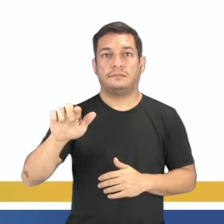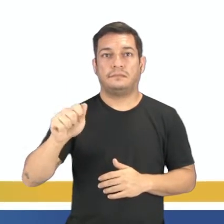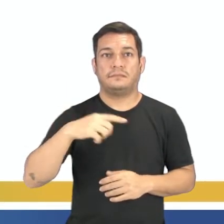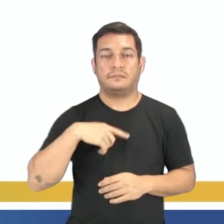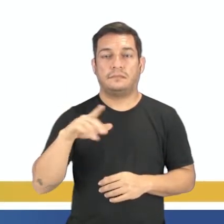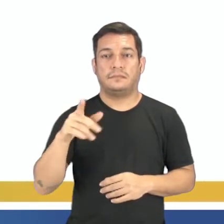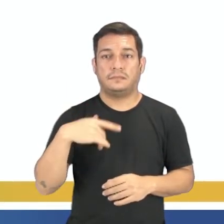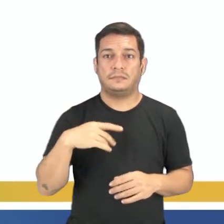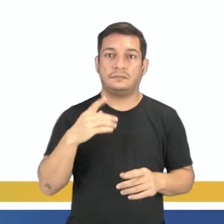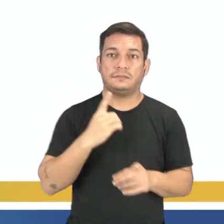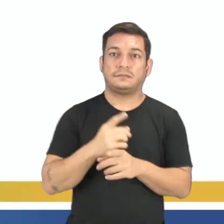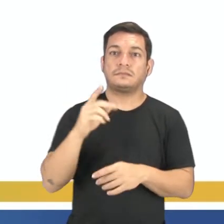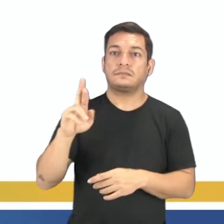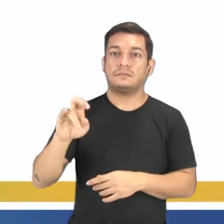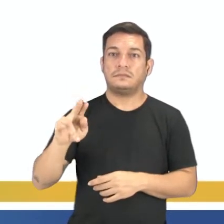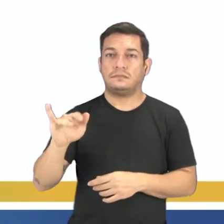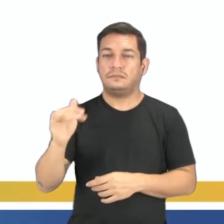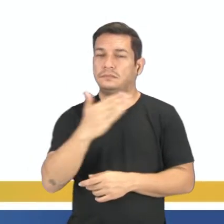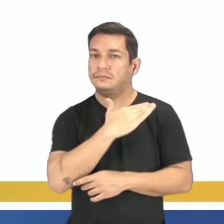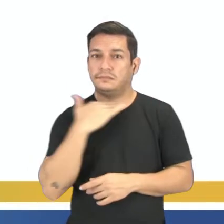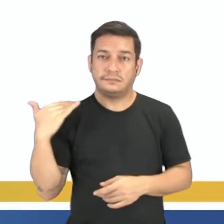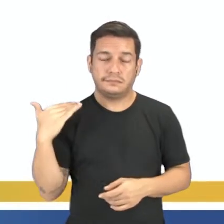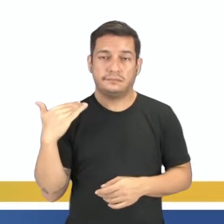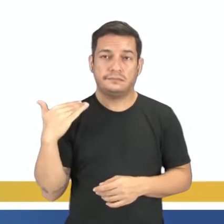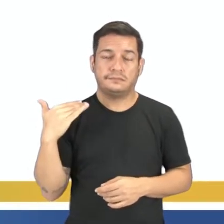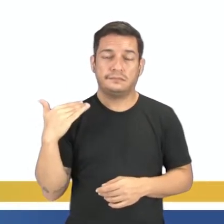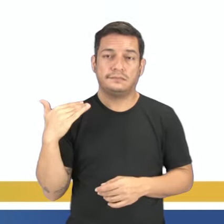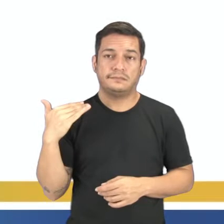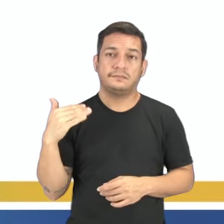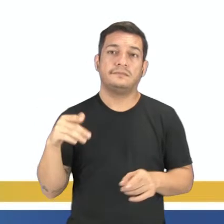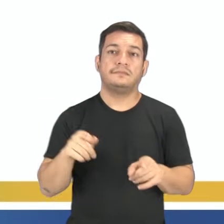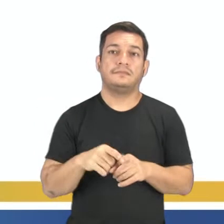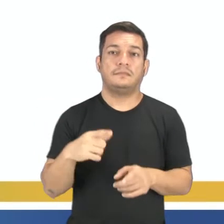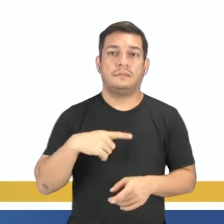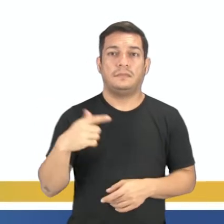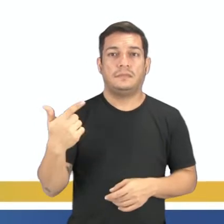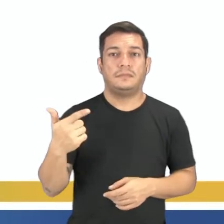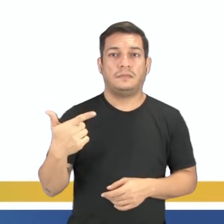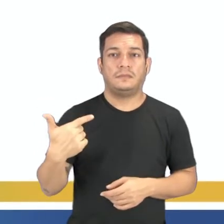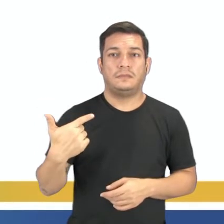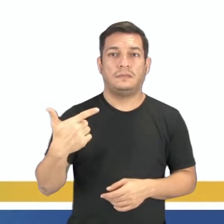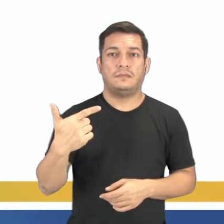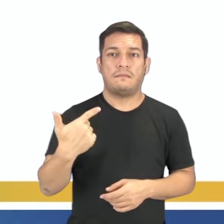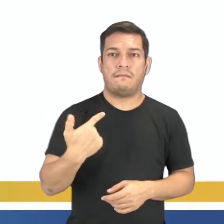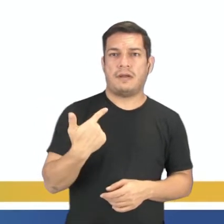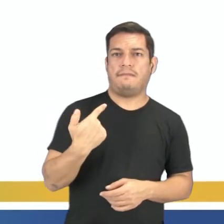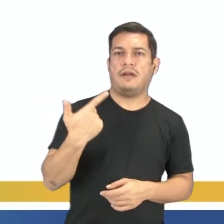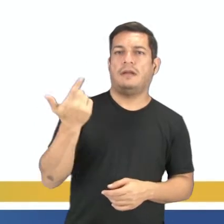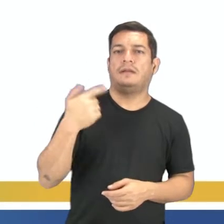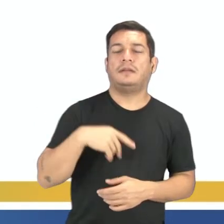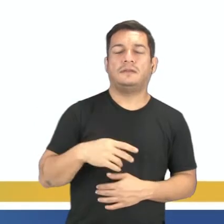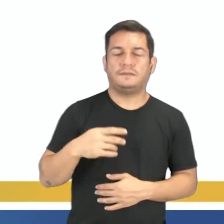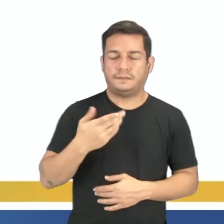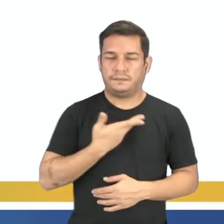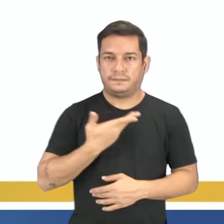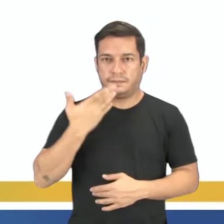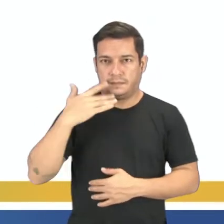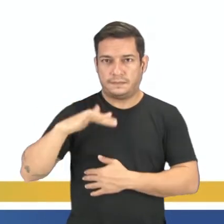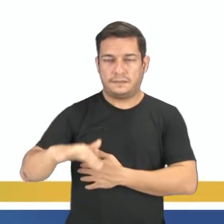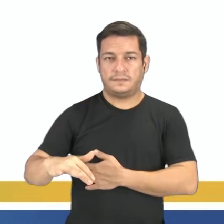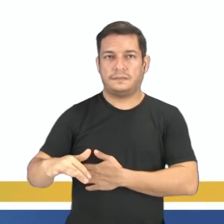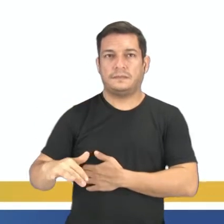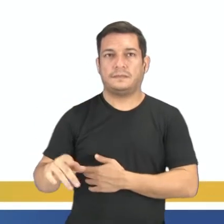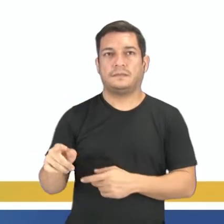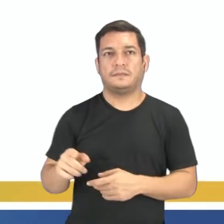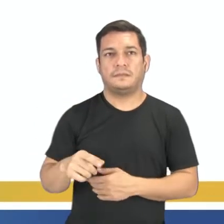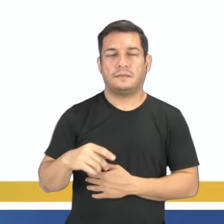se depara com Rita assassinada. Por fim, toma 2 tiros do amigo de infância e também